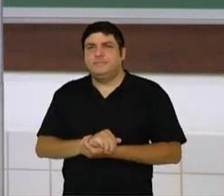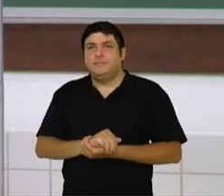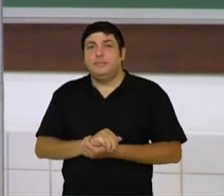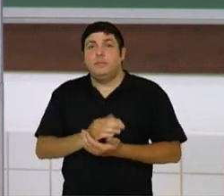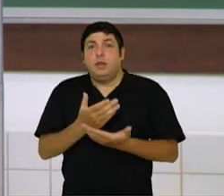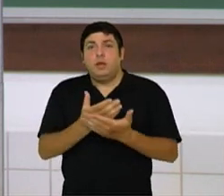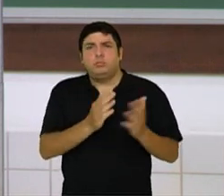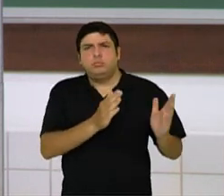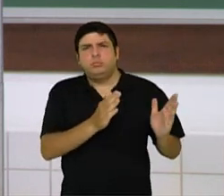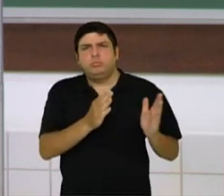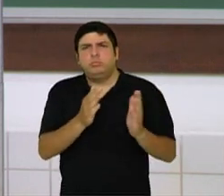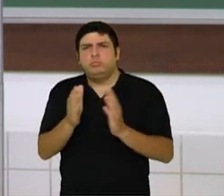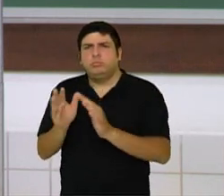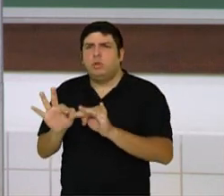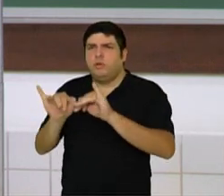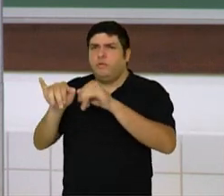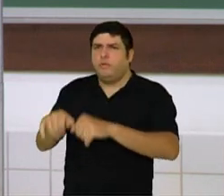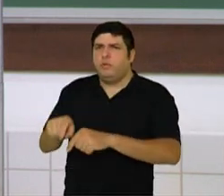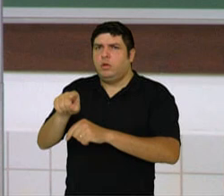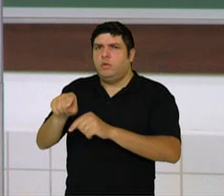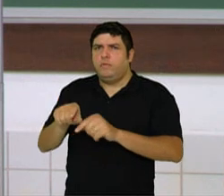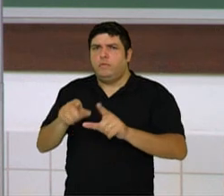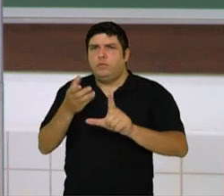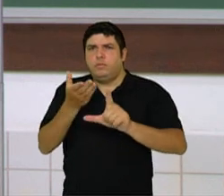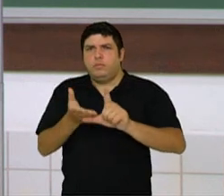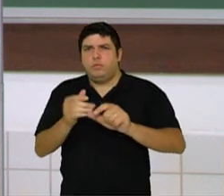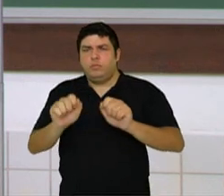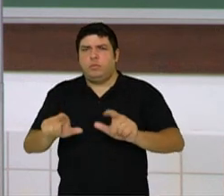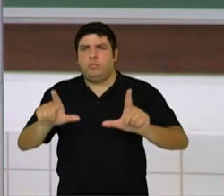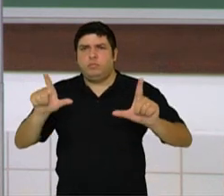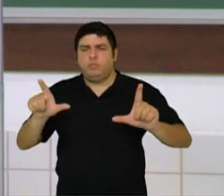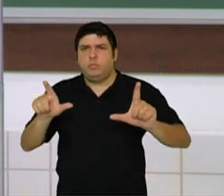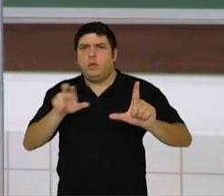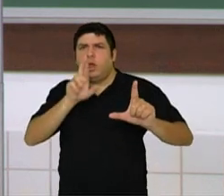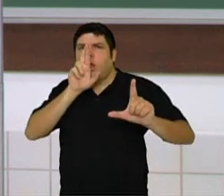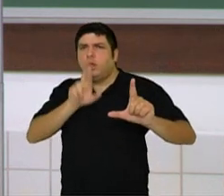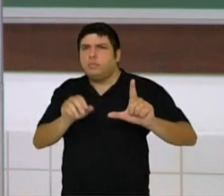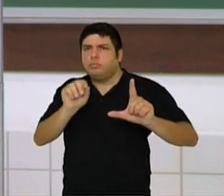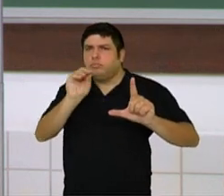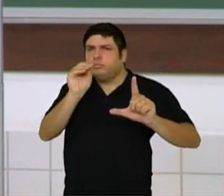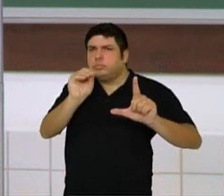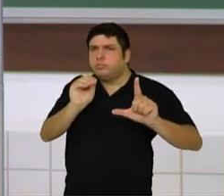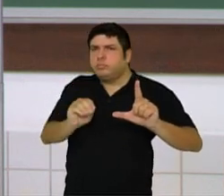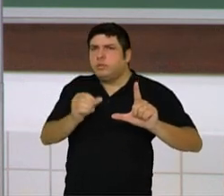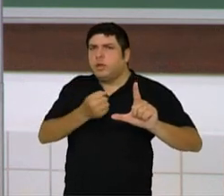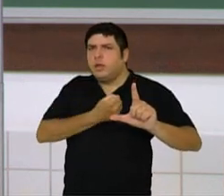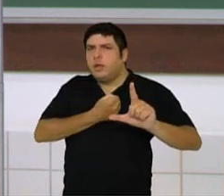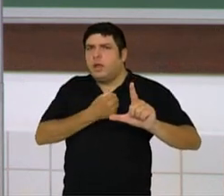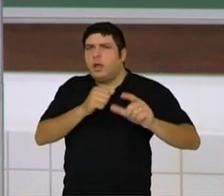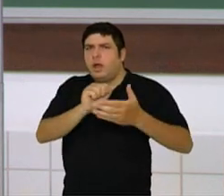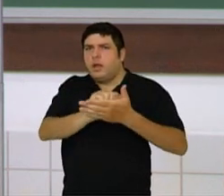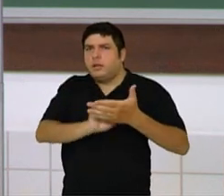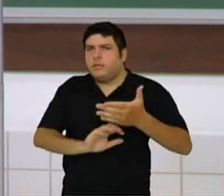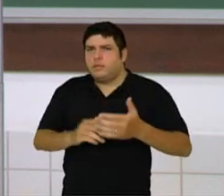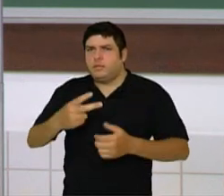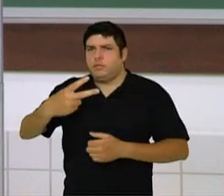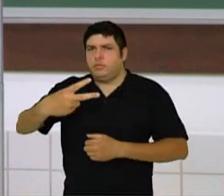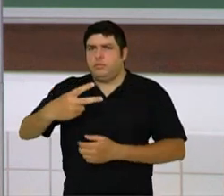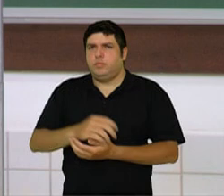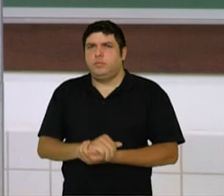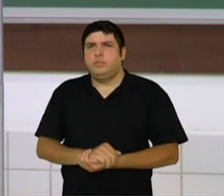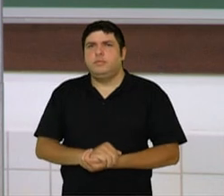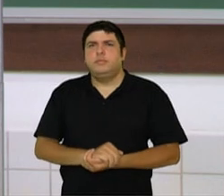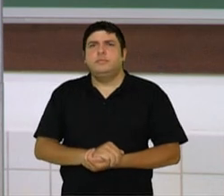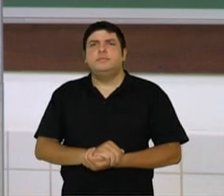da aula, você vai lá na aula 98 no teu Classroom e responde duas questõezinhas que eu deixei lá para você, tá bom? E assim você já garante a presença